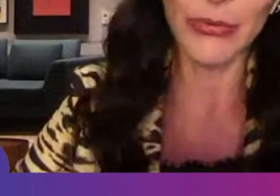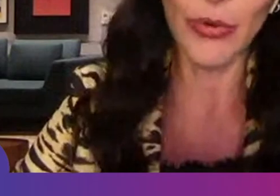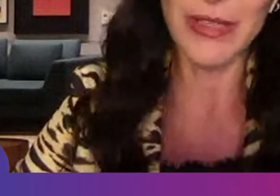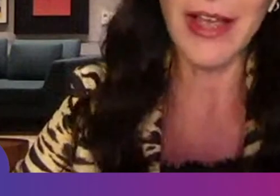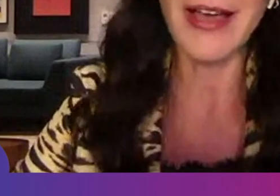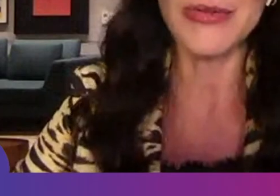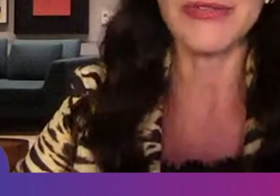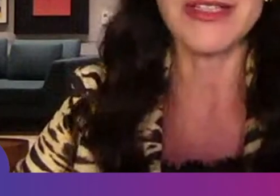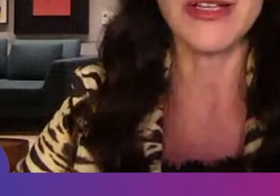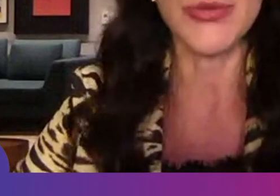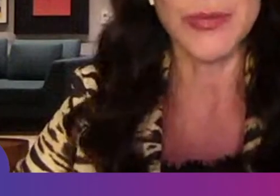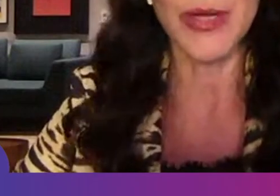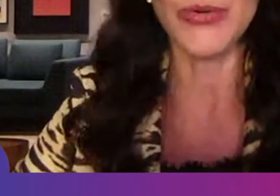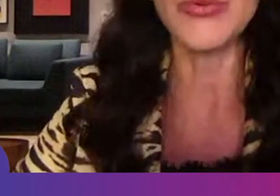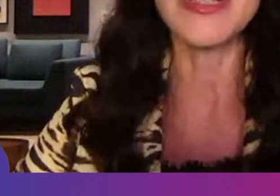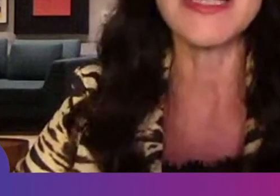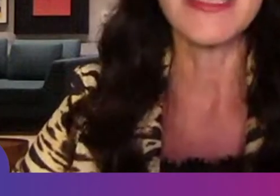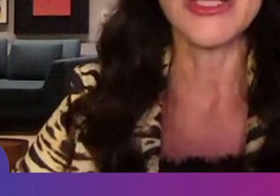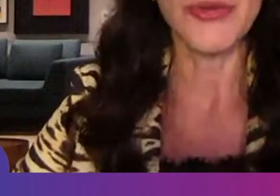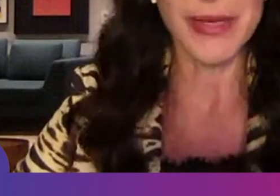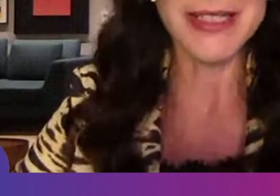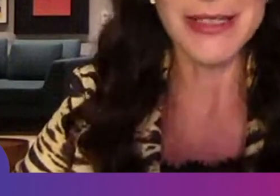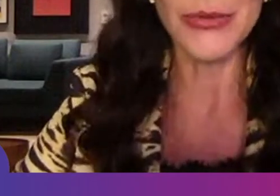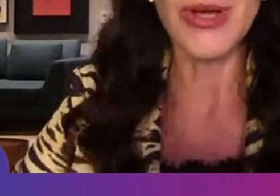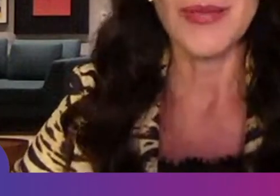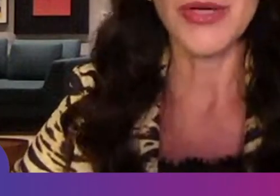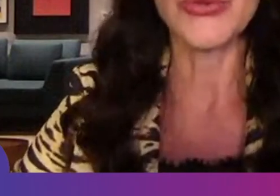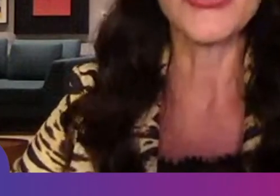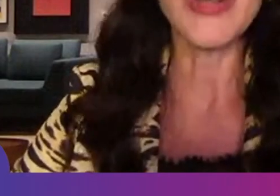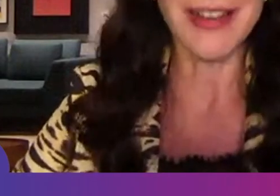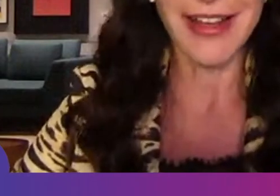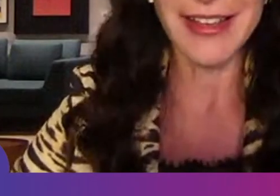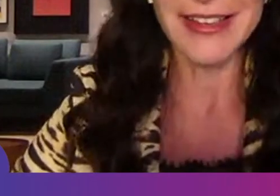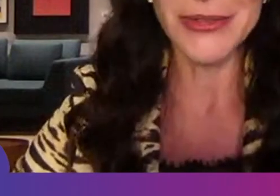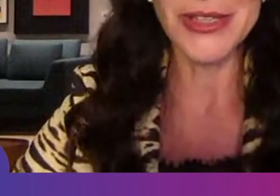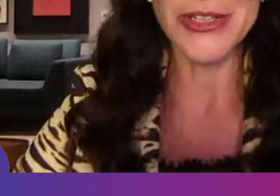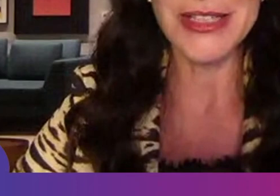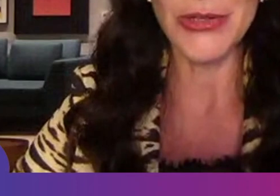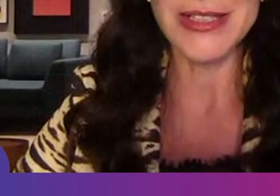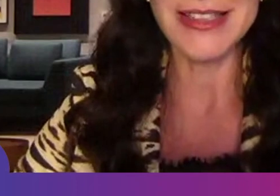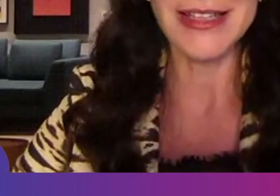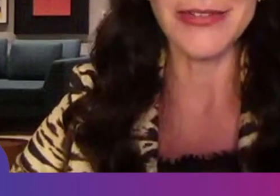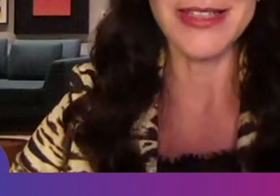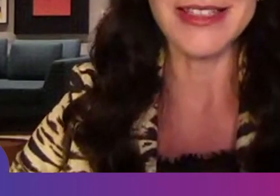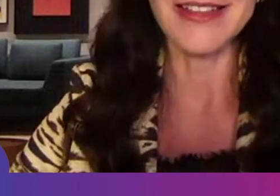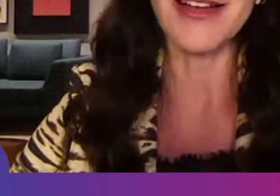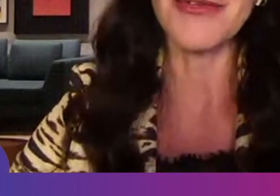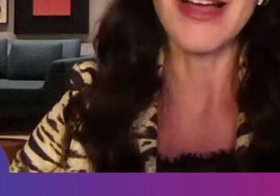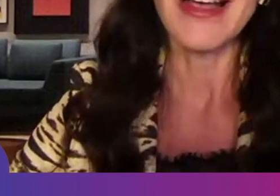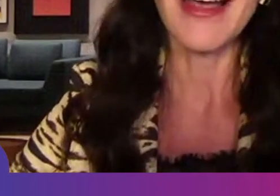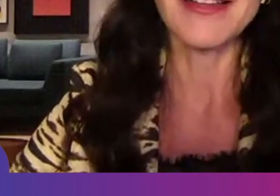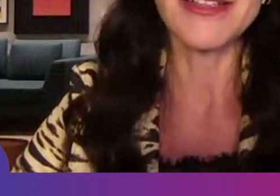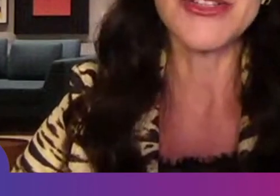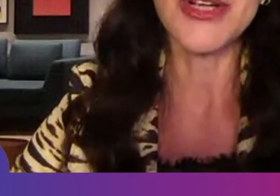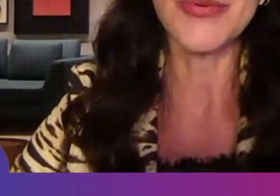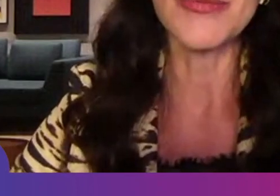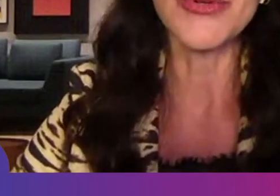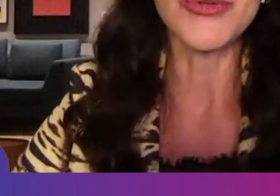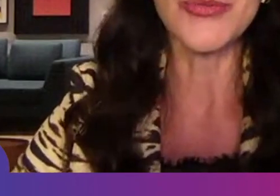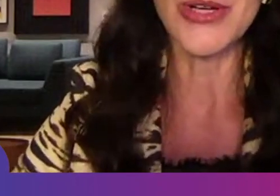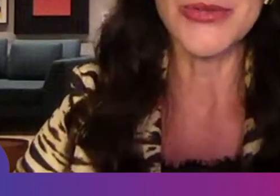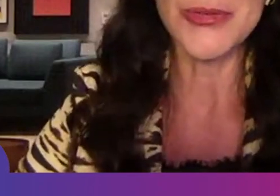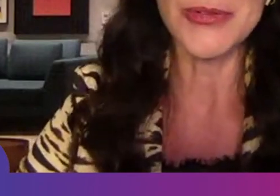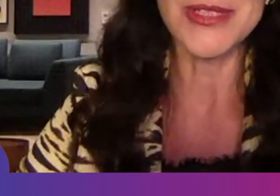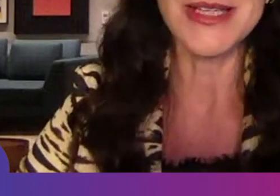a mandarem seus comentários, a fazerem suas perguntas, que eu vou passando para a doutora Carla durante essa nossa entrevista. Então, Carla